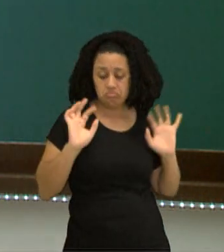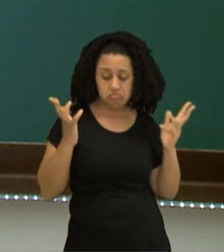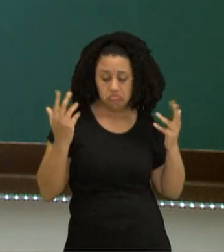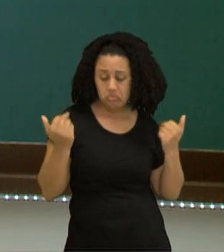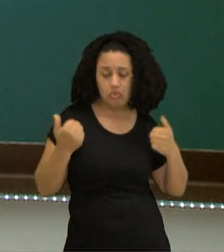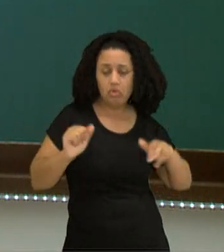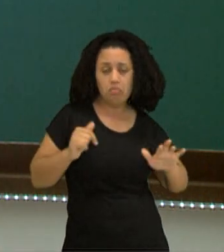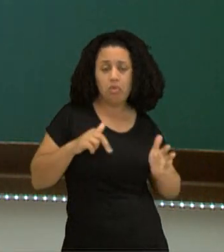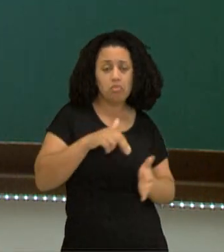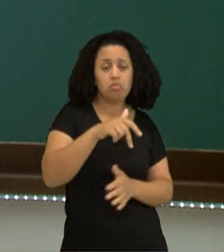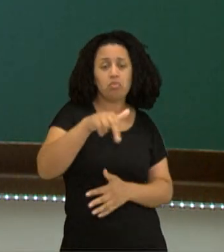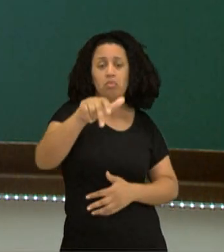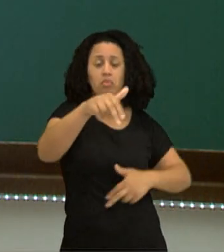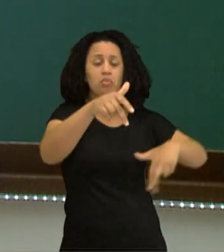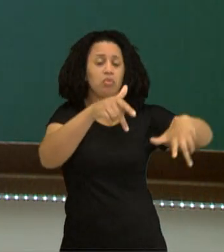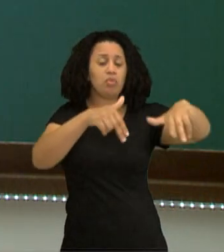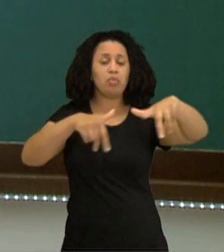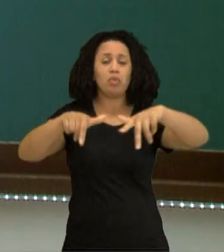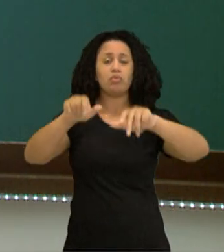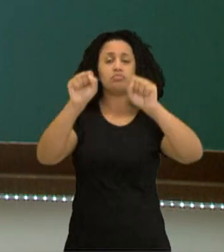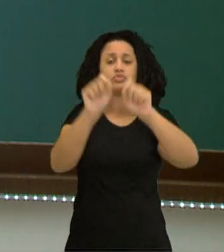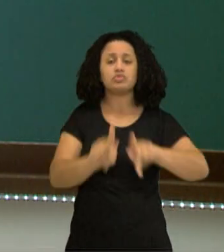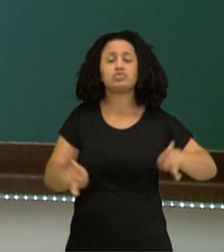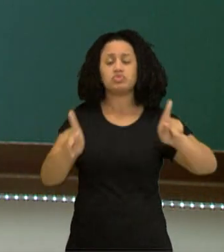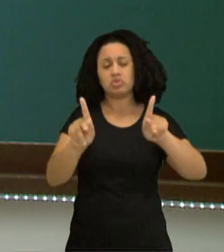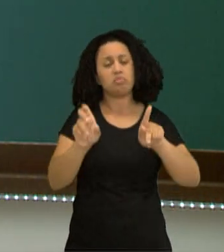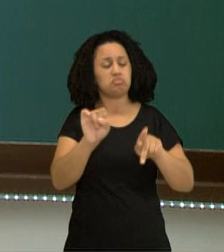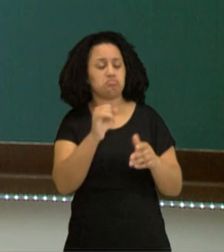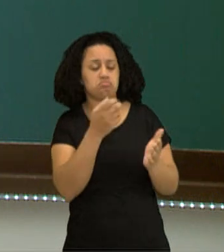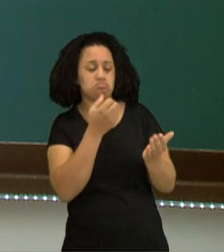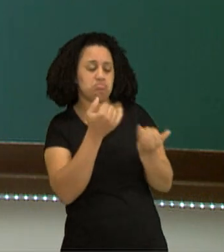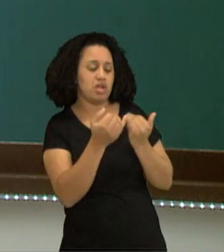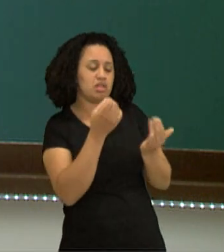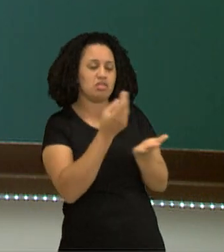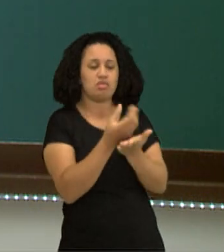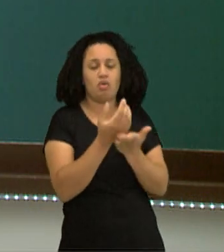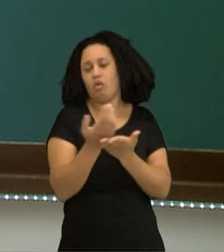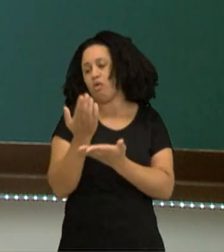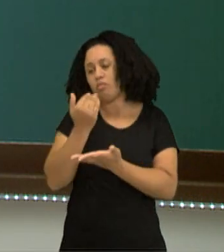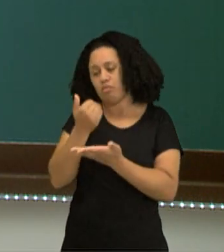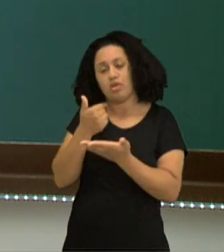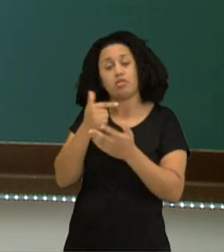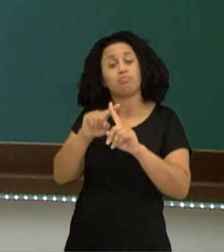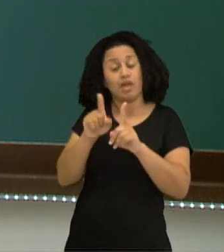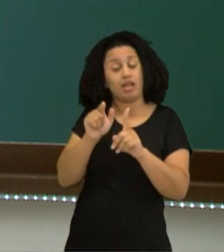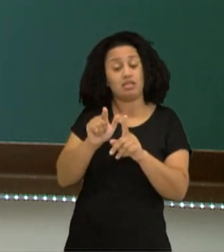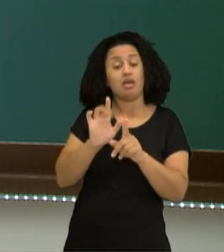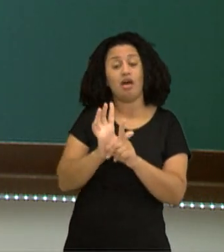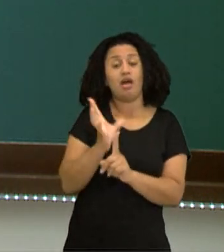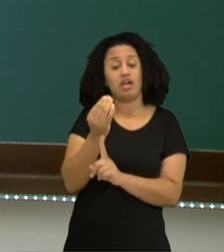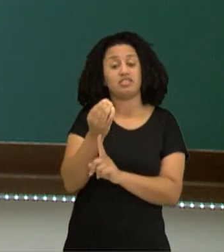normal, caminhando por entre as pessoas no shopping, como se estivessem fazendo compras, mas eram artistas